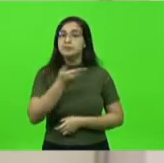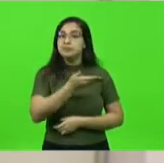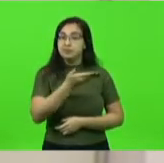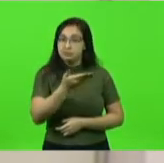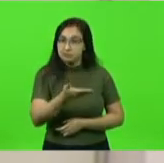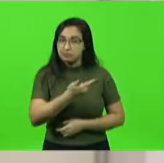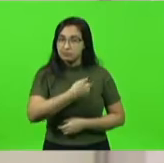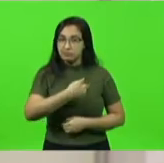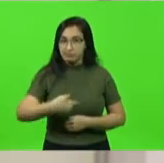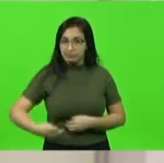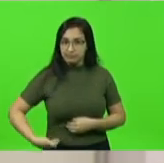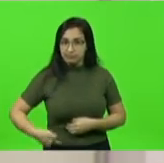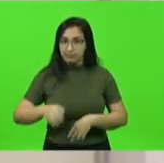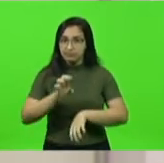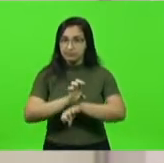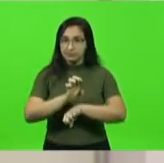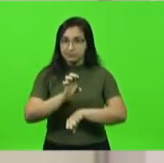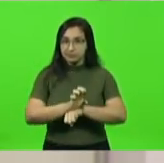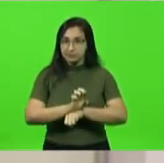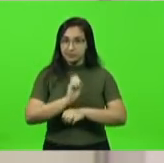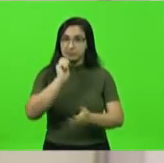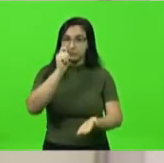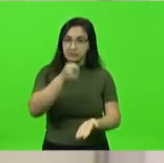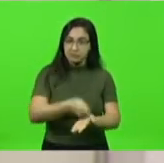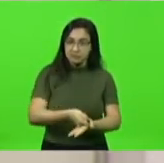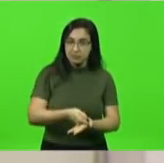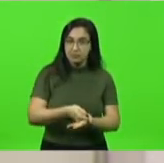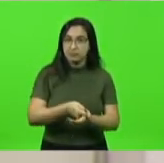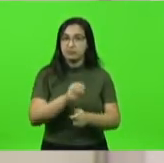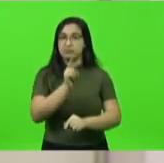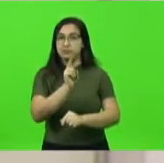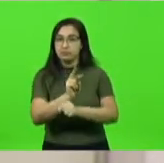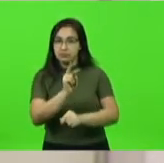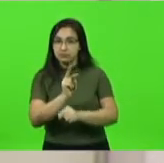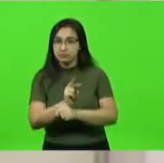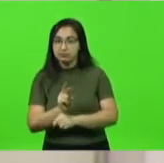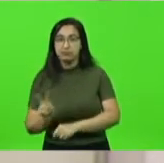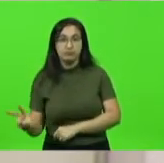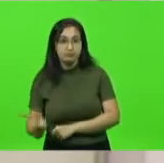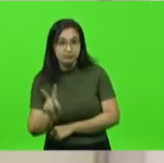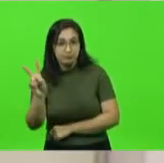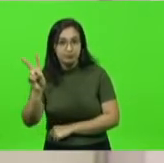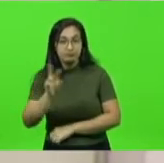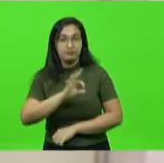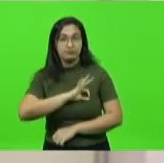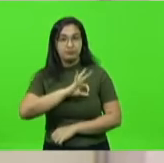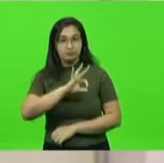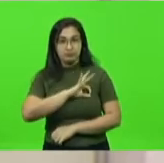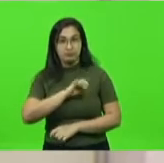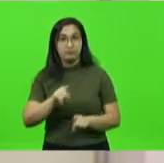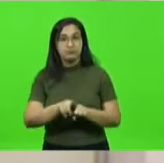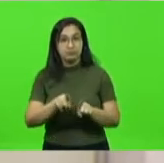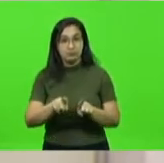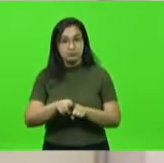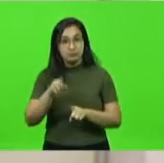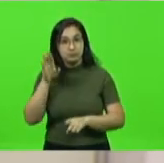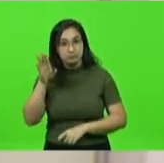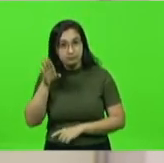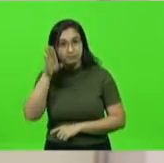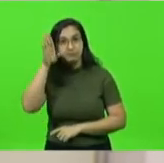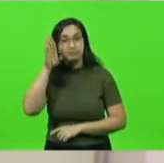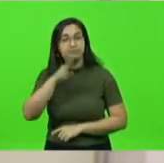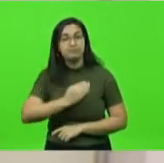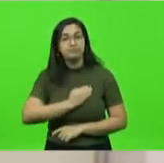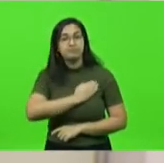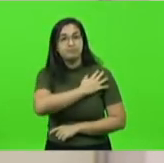Estado remunere, dê proteção, valorize os praças e os oficiais também. Todos fazem